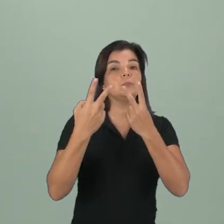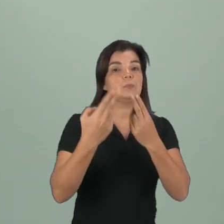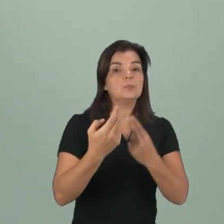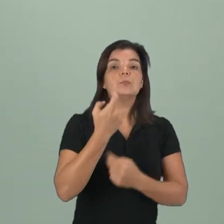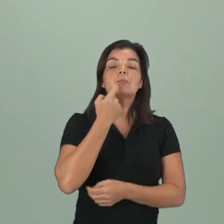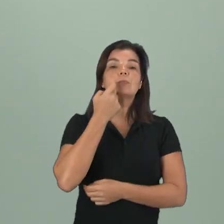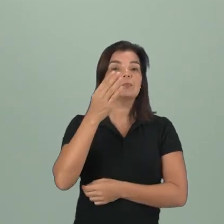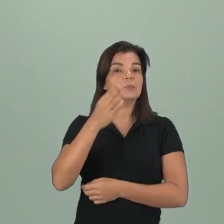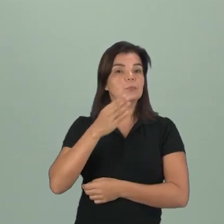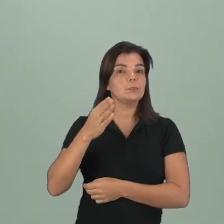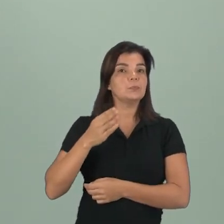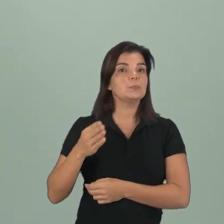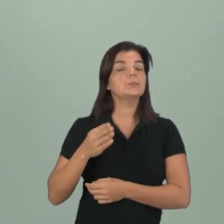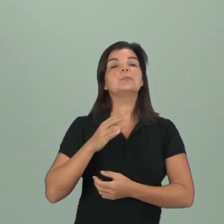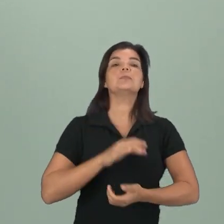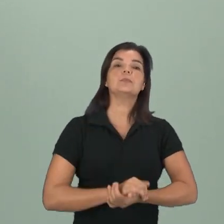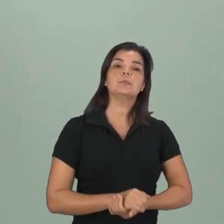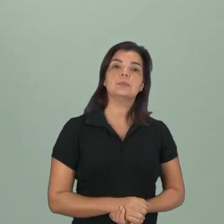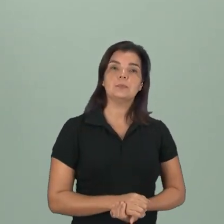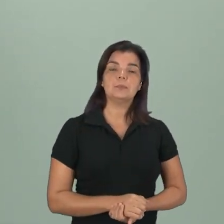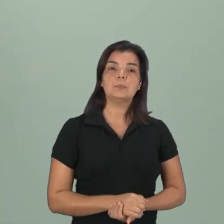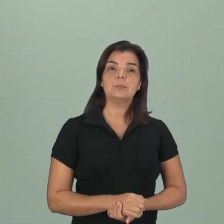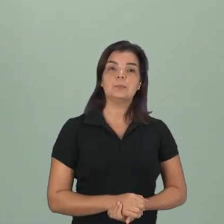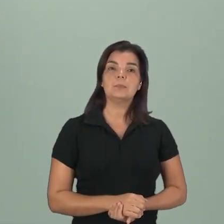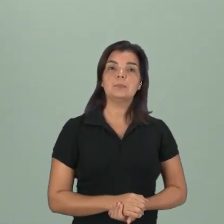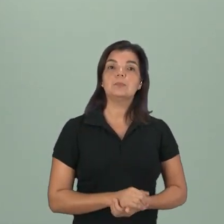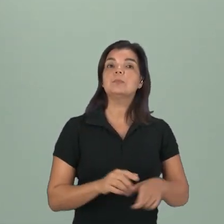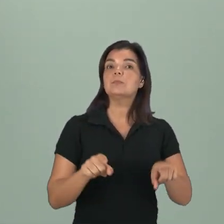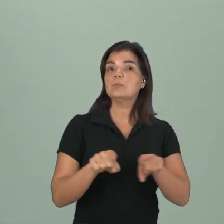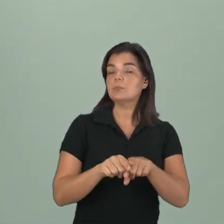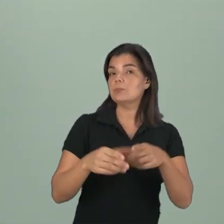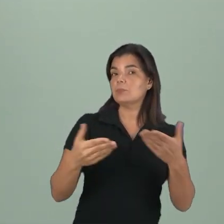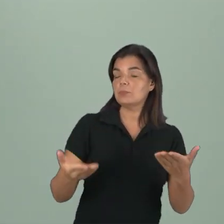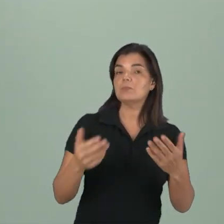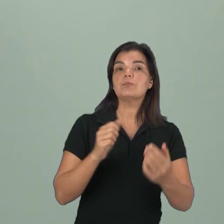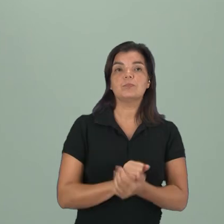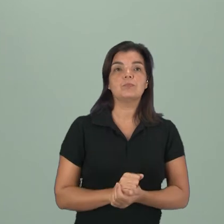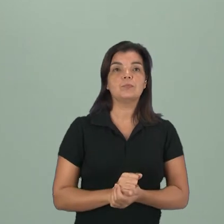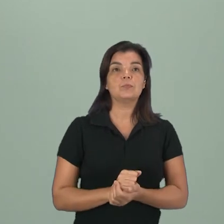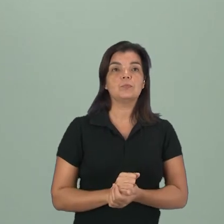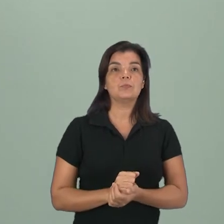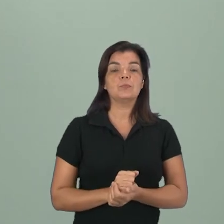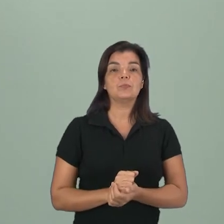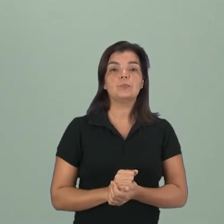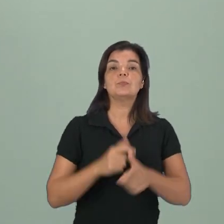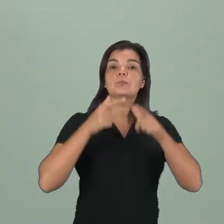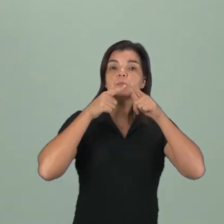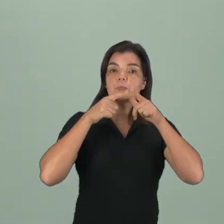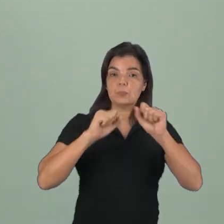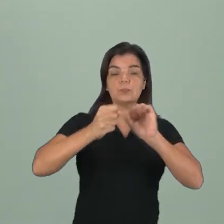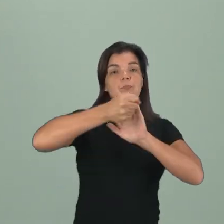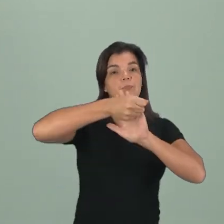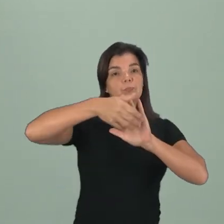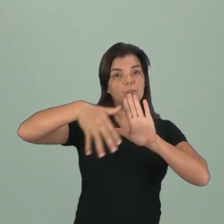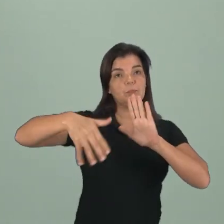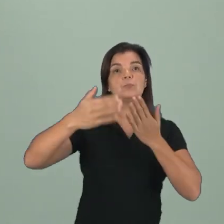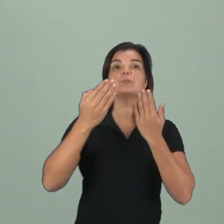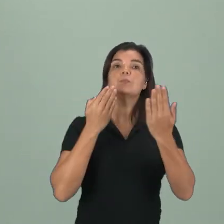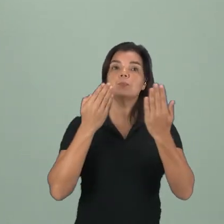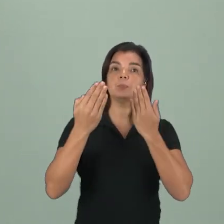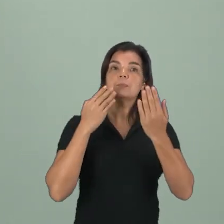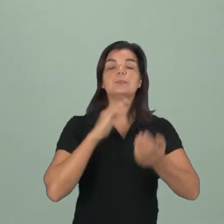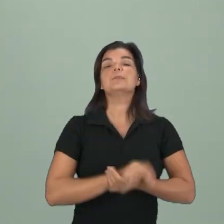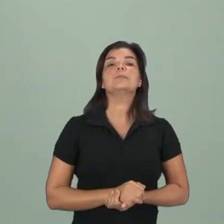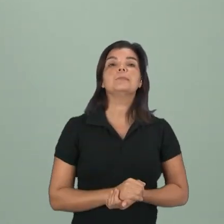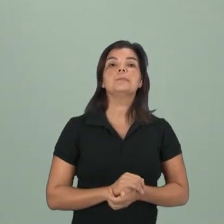eram comparados como os peixes nadam. Então, é o nome da figura de linguagem